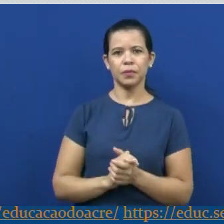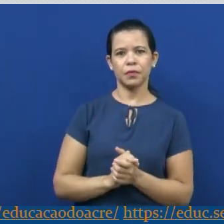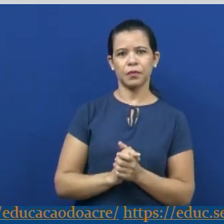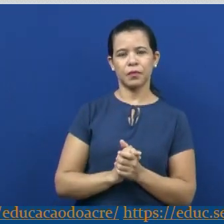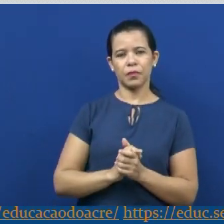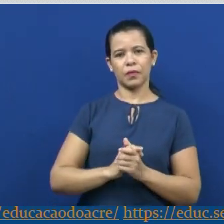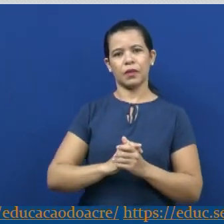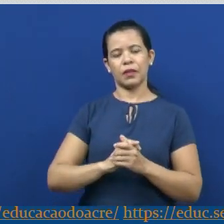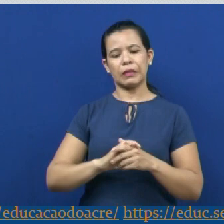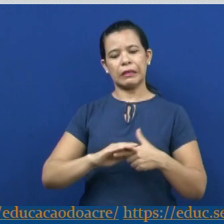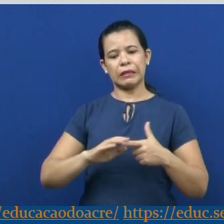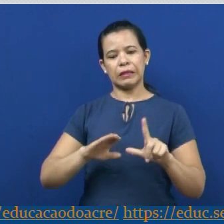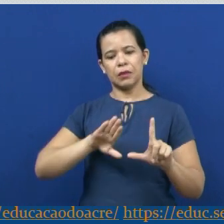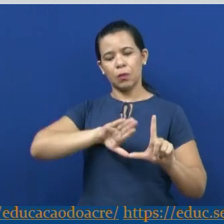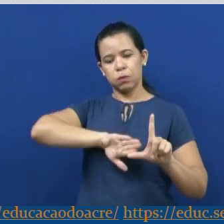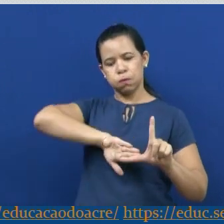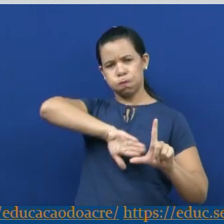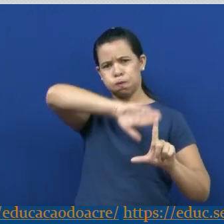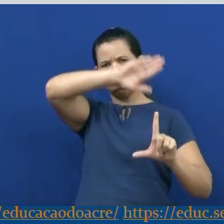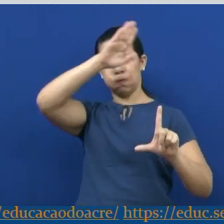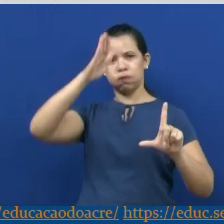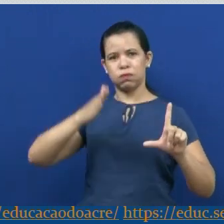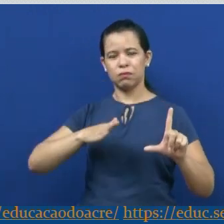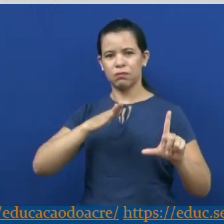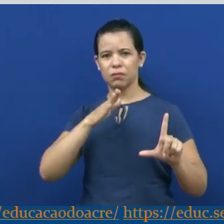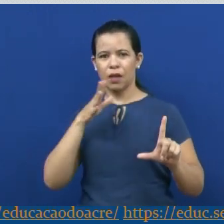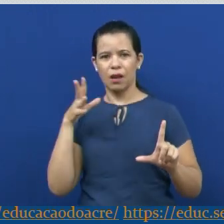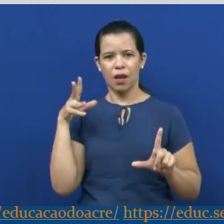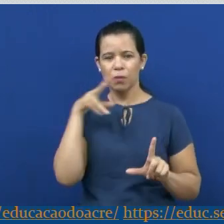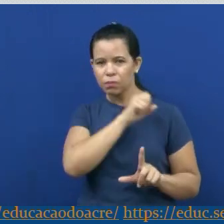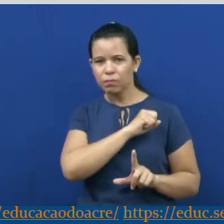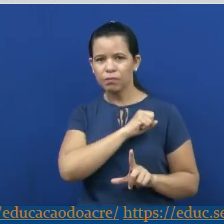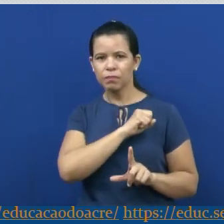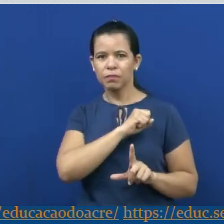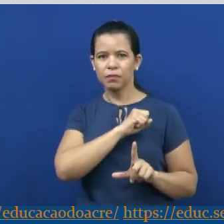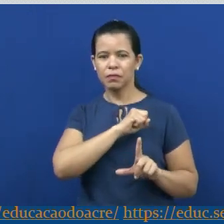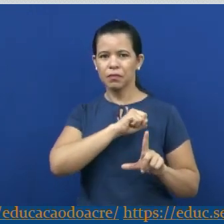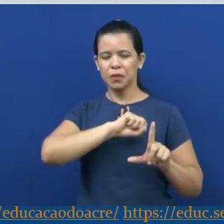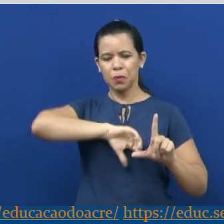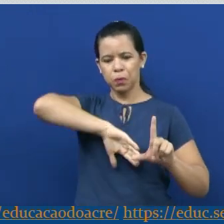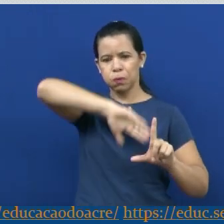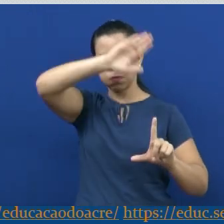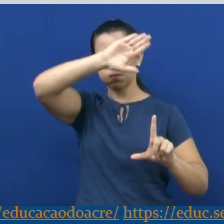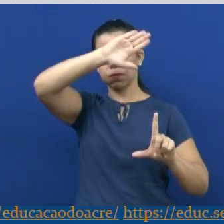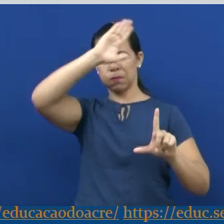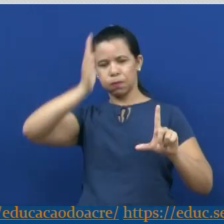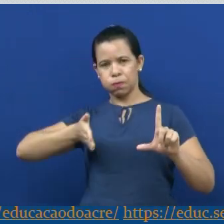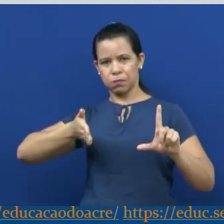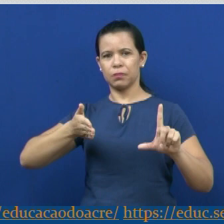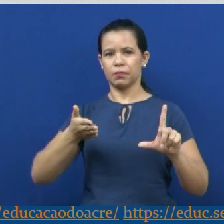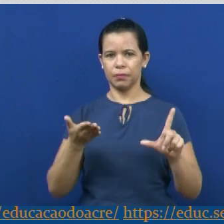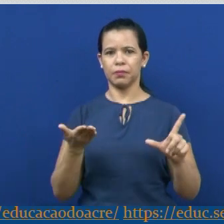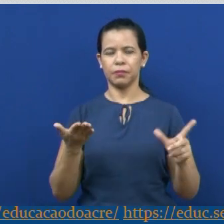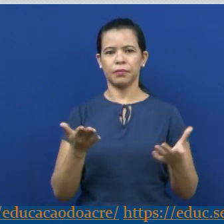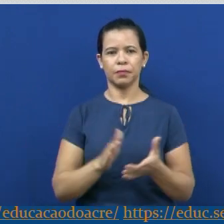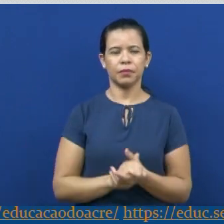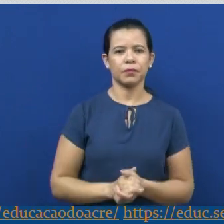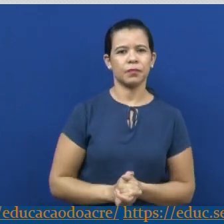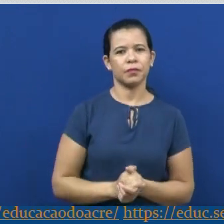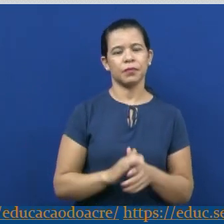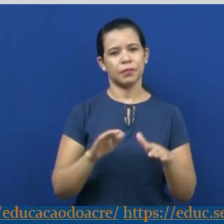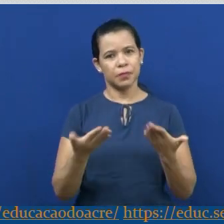crescimento rápido de uma curva, seja crescente, seja decrescente. Nesse sentido, falar